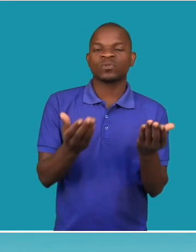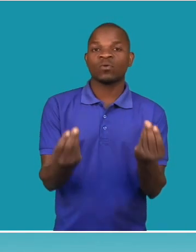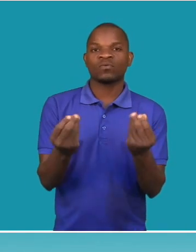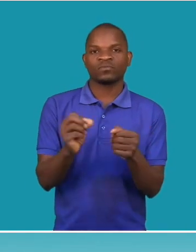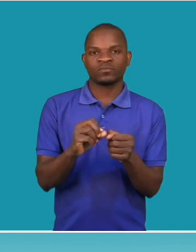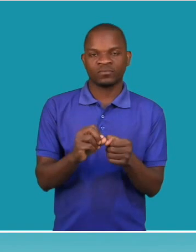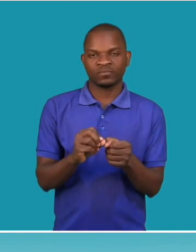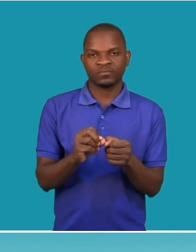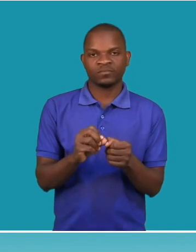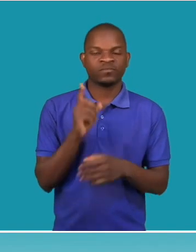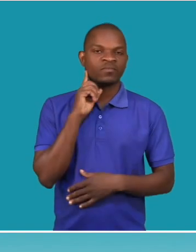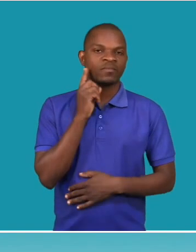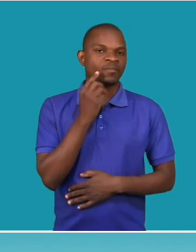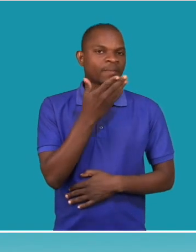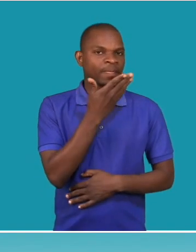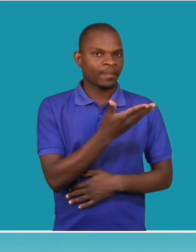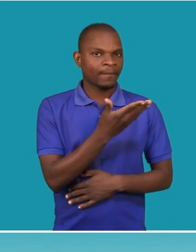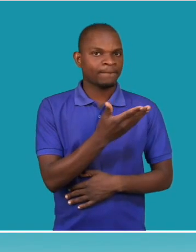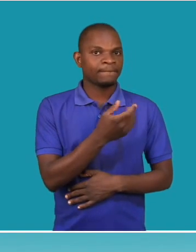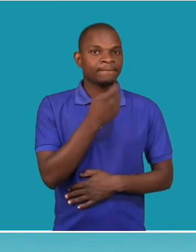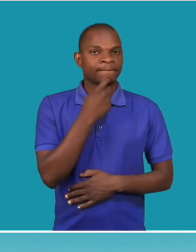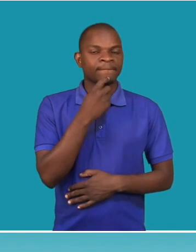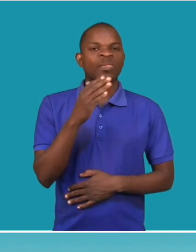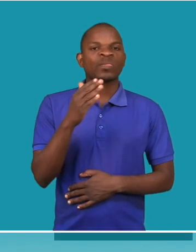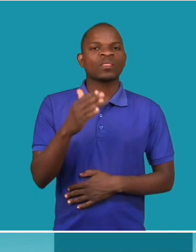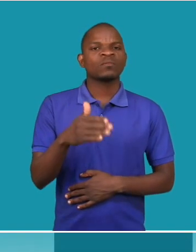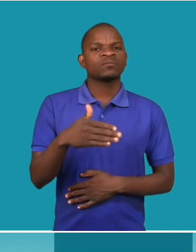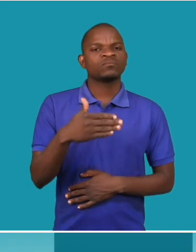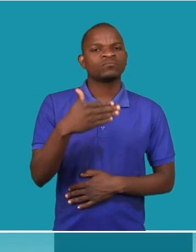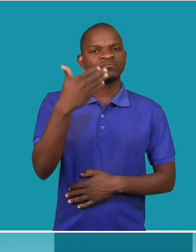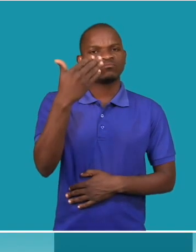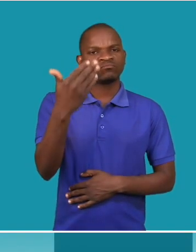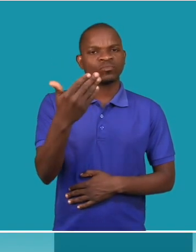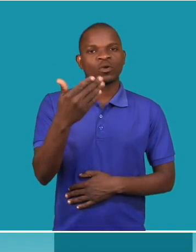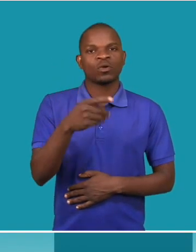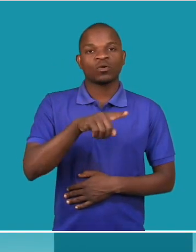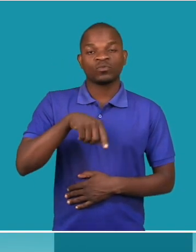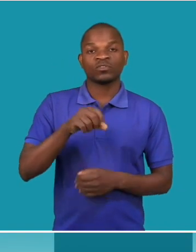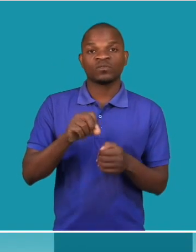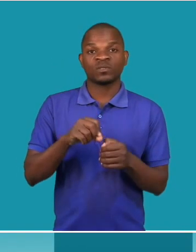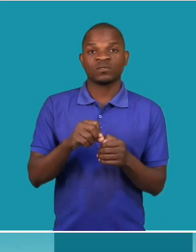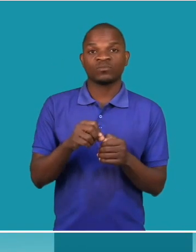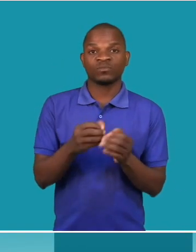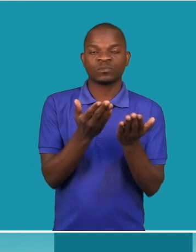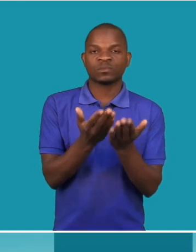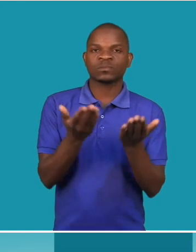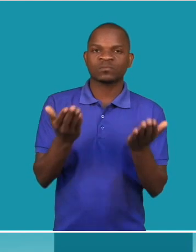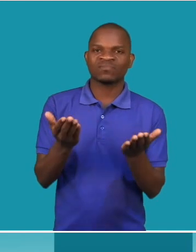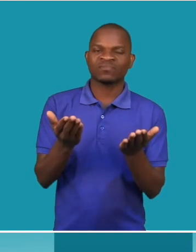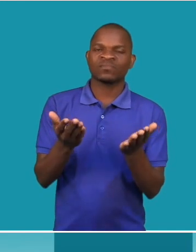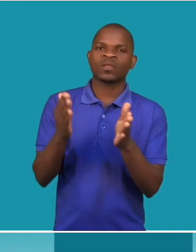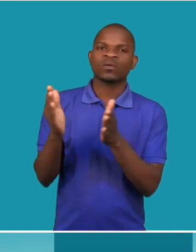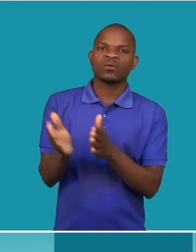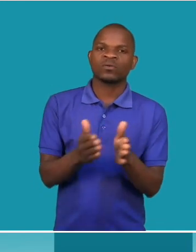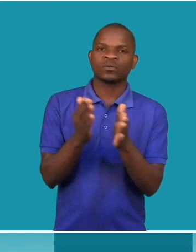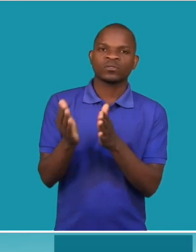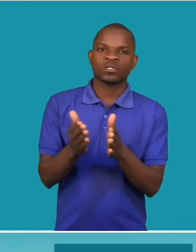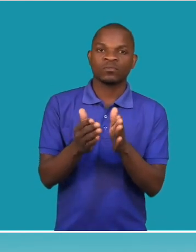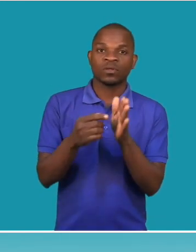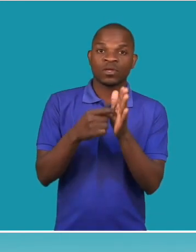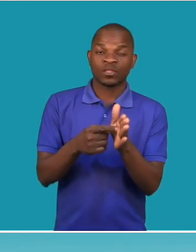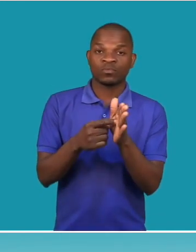como é que é? Sim, sim. Em tempo oportuno nós temos feito exposições, por exemplo, quando,